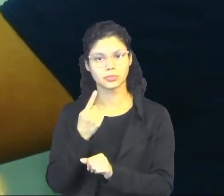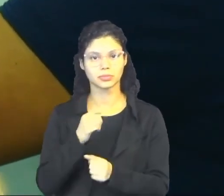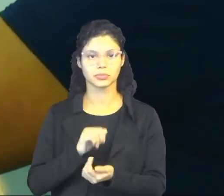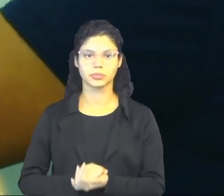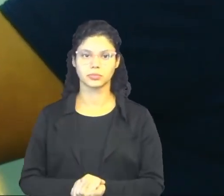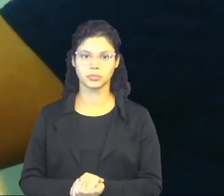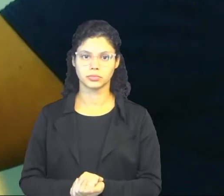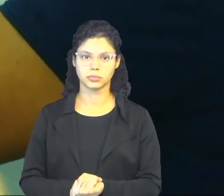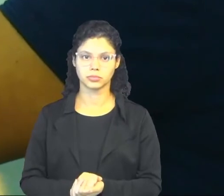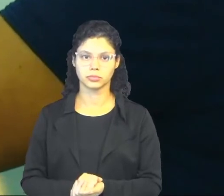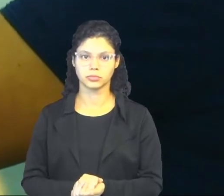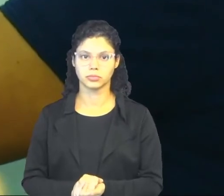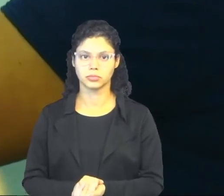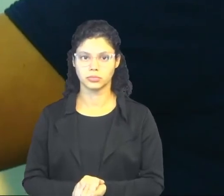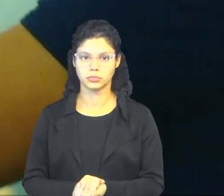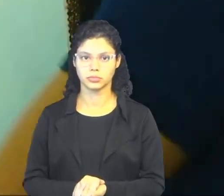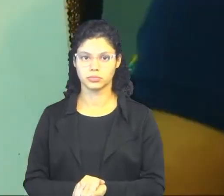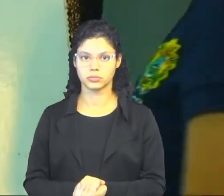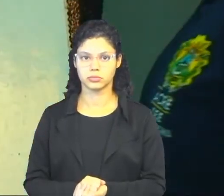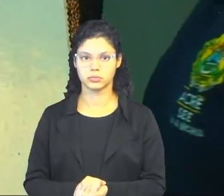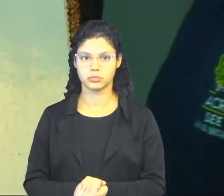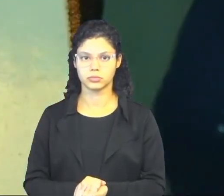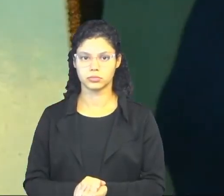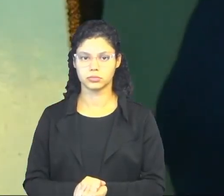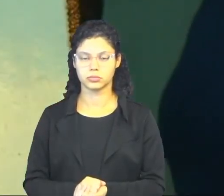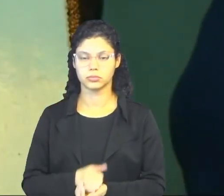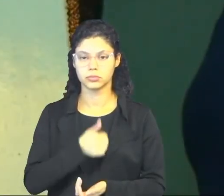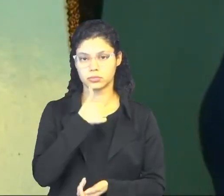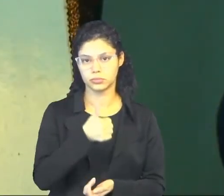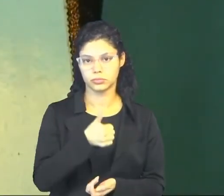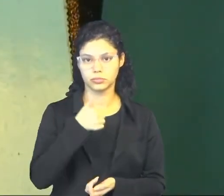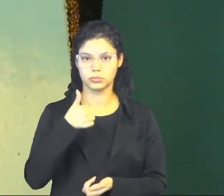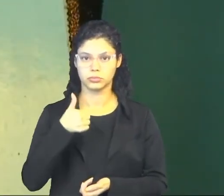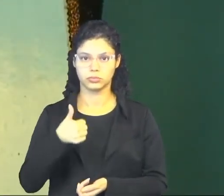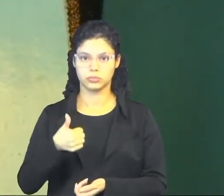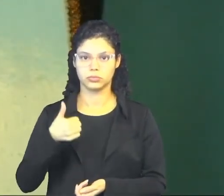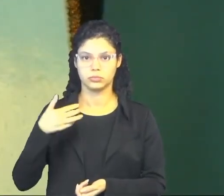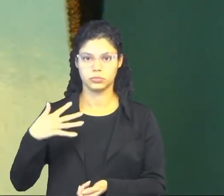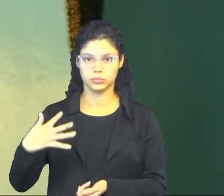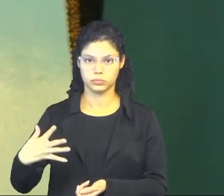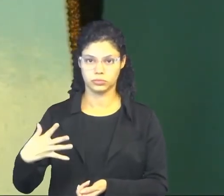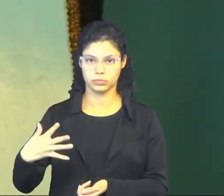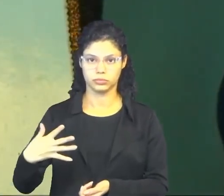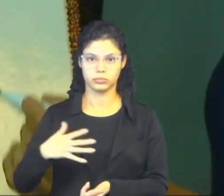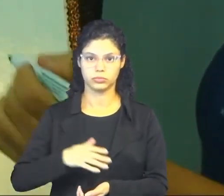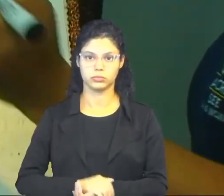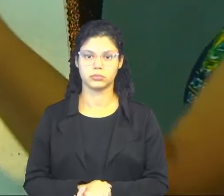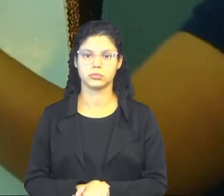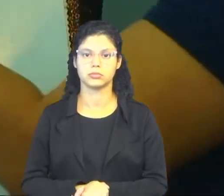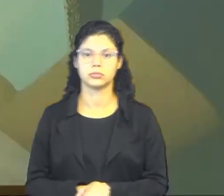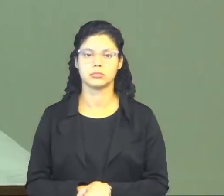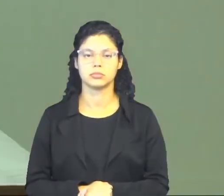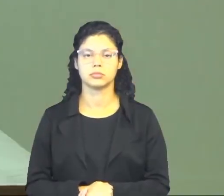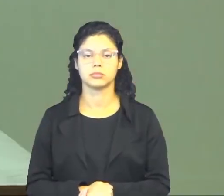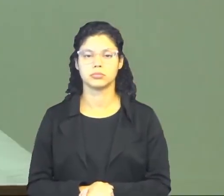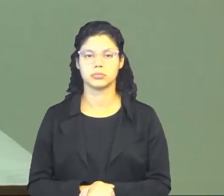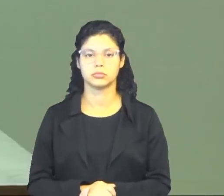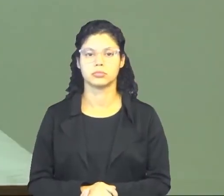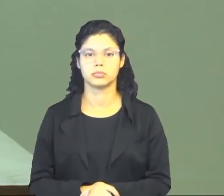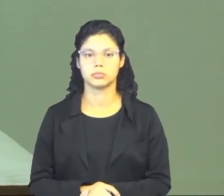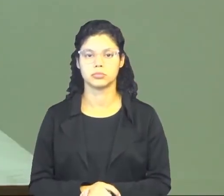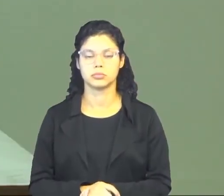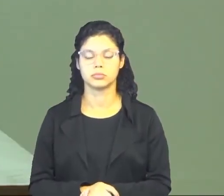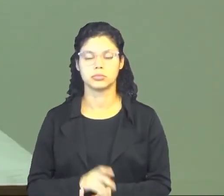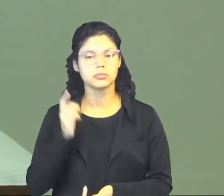adição é essa cruzinha aqui, ó. E assim eu efetuo as minhas adições. Próximo exemplo, quero que